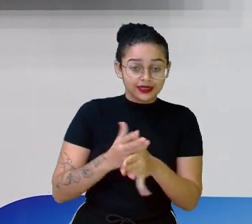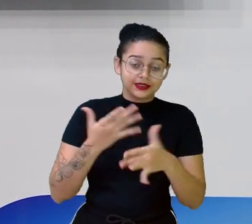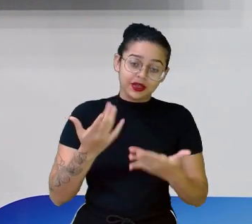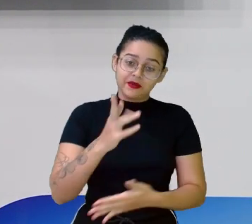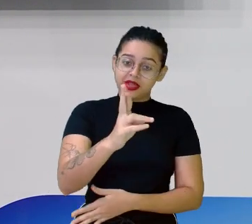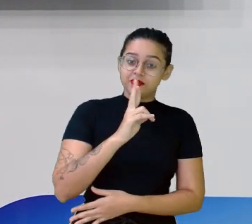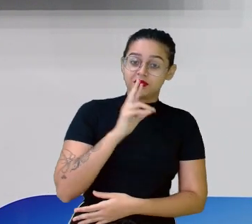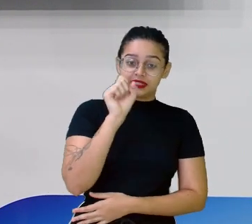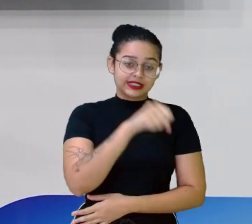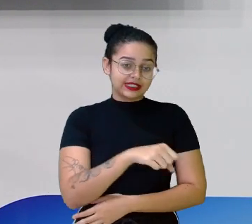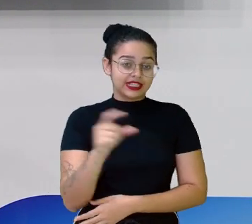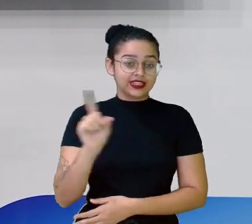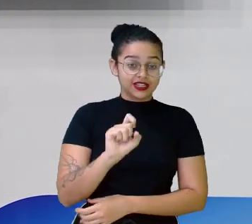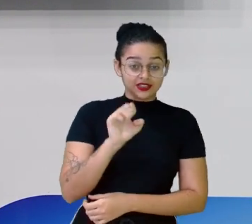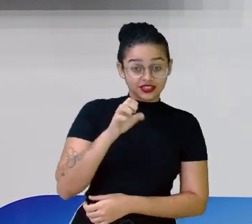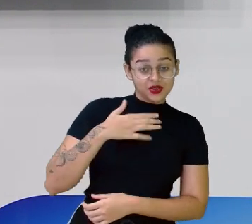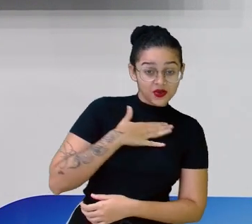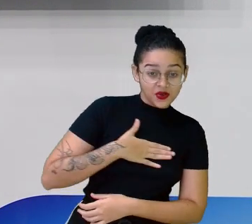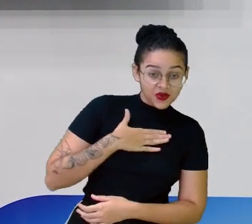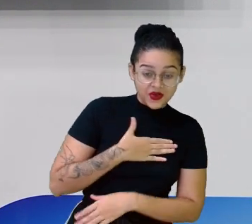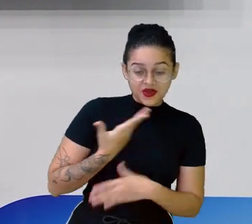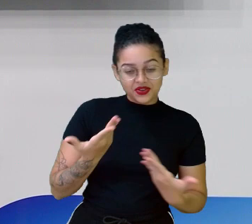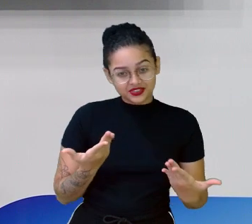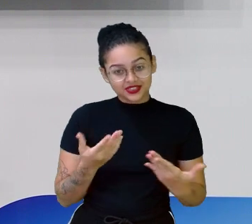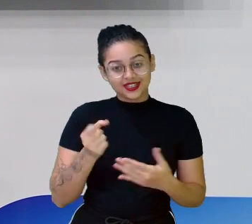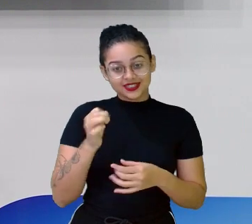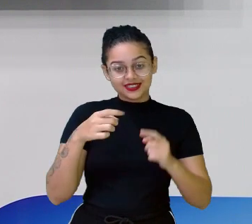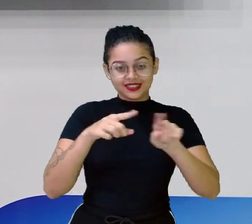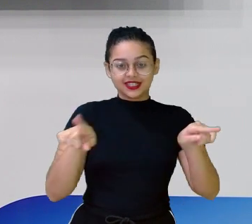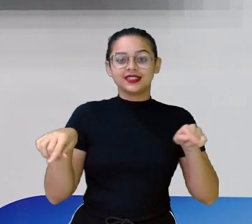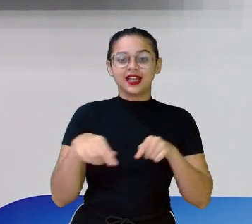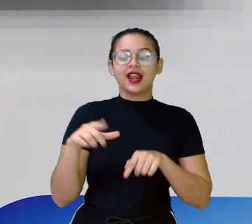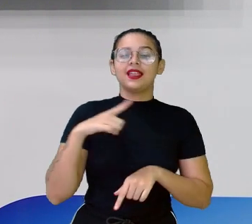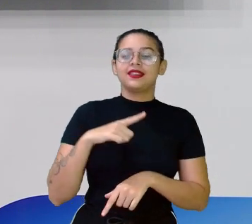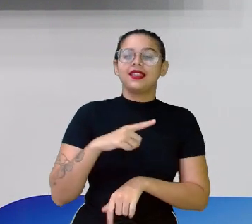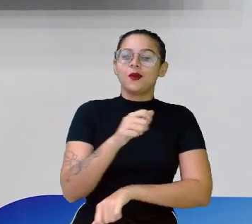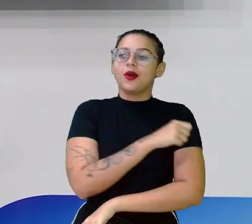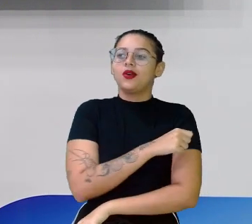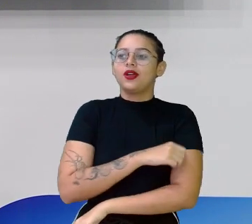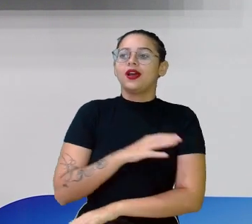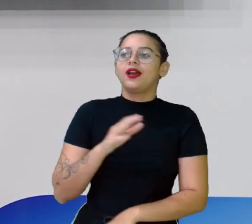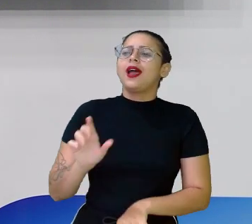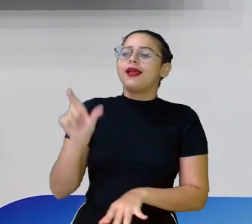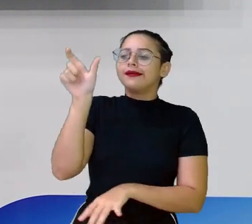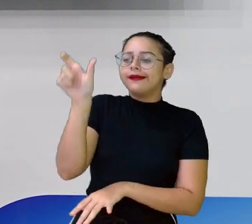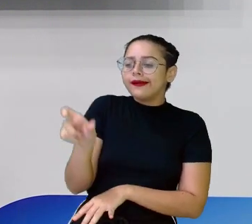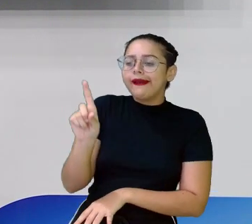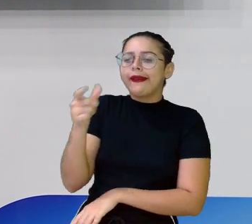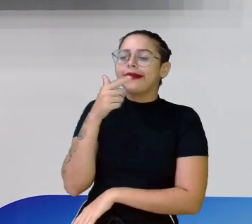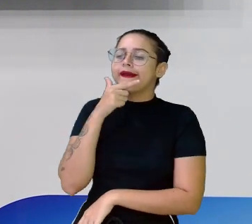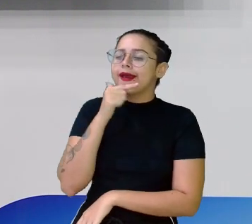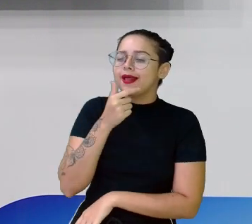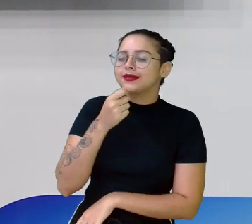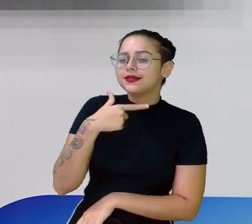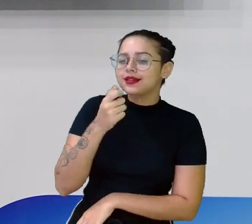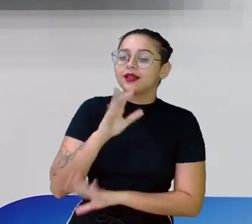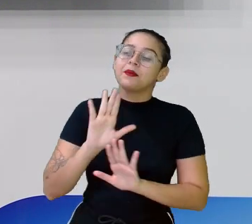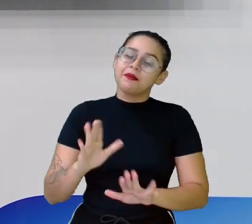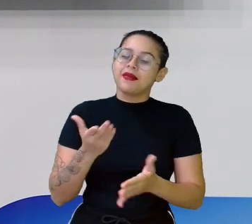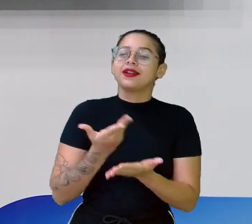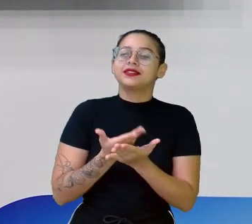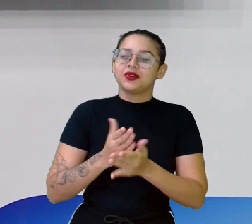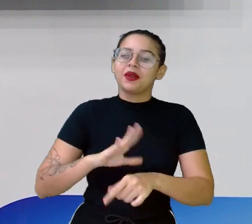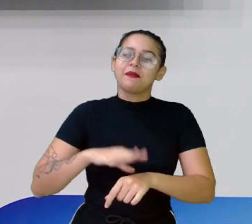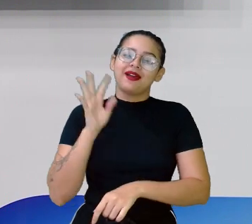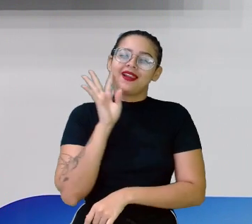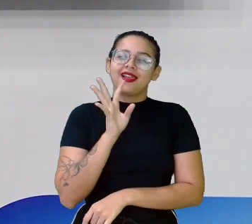chat sim ou não, se você gosta, se na sua sala tem aquele aluno que a gente diz, é o engraçadinho, mas querendo ou não, a aula fica bem mais